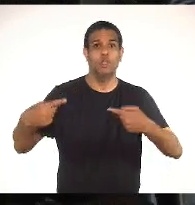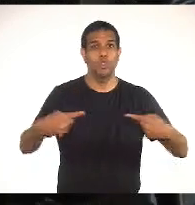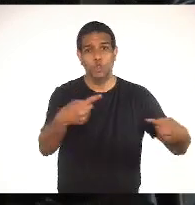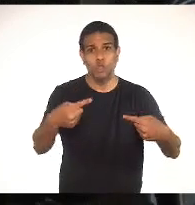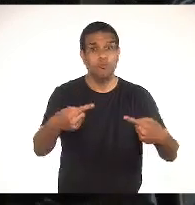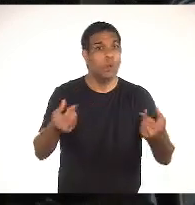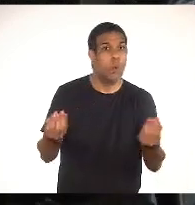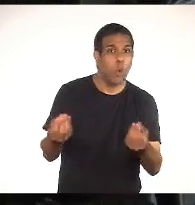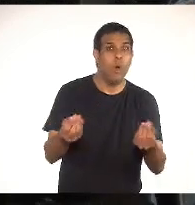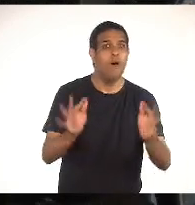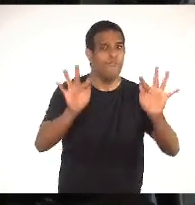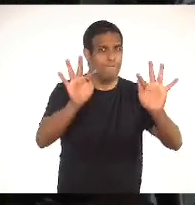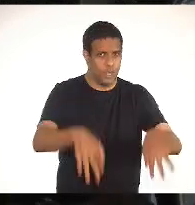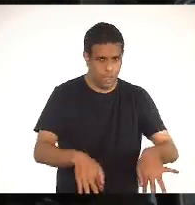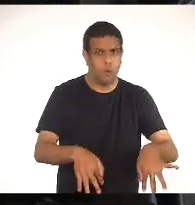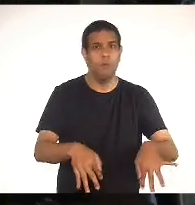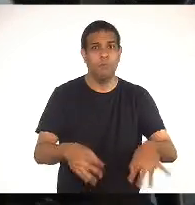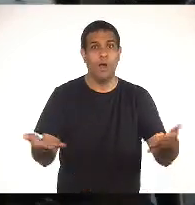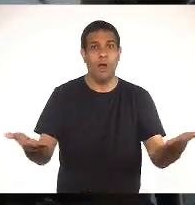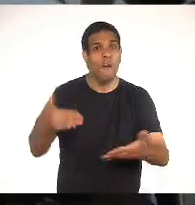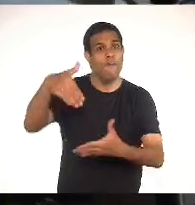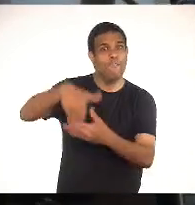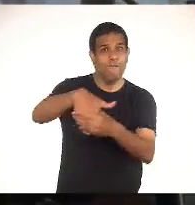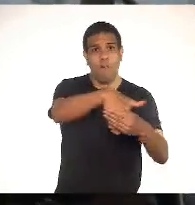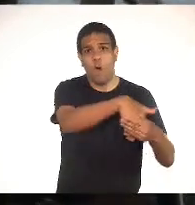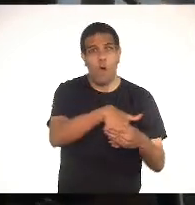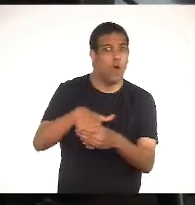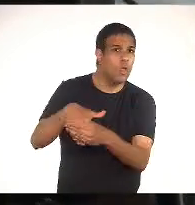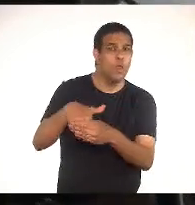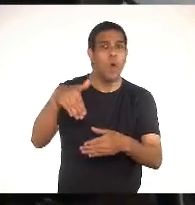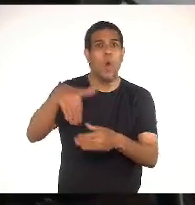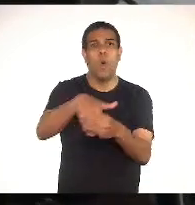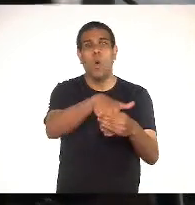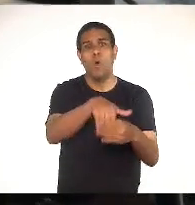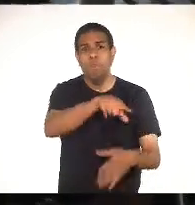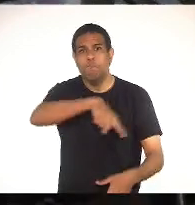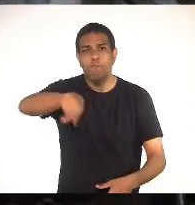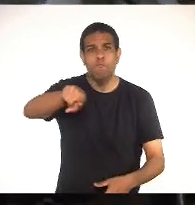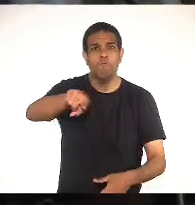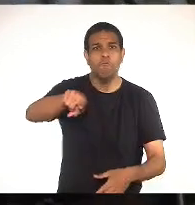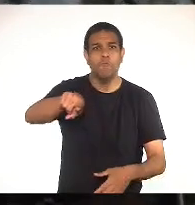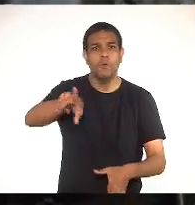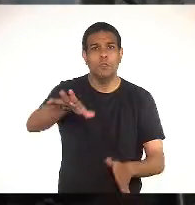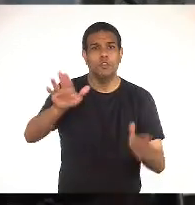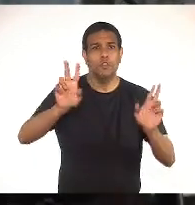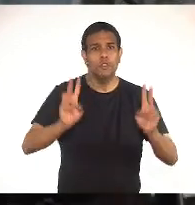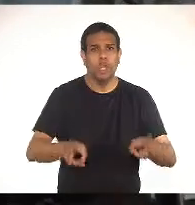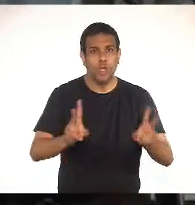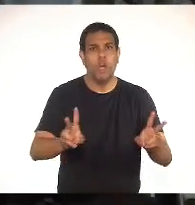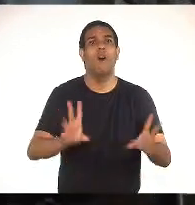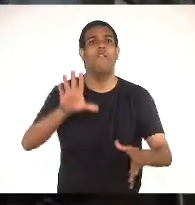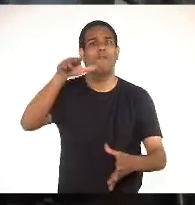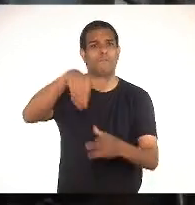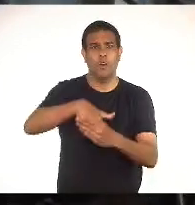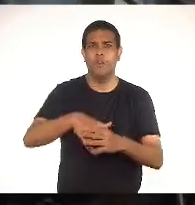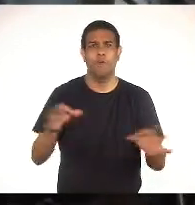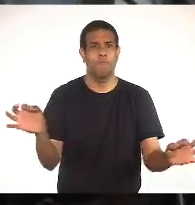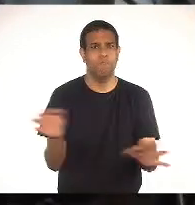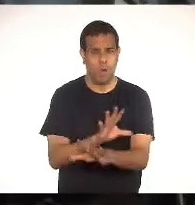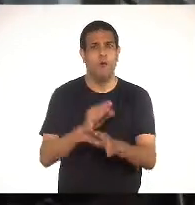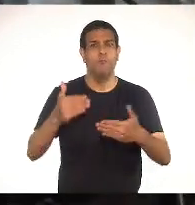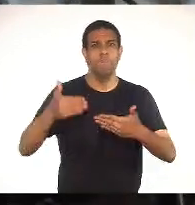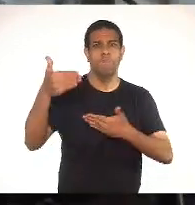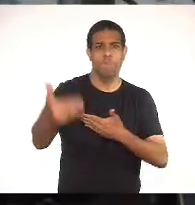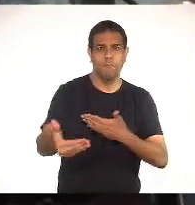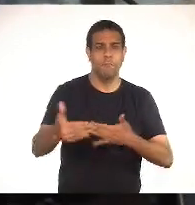queira discutir, encerrada a discussão, em votação. Os senhores que aprovam permaneçam como estão. Aprovado, vai a